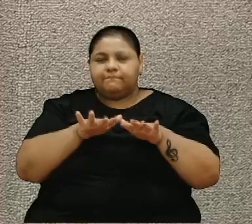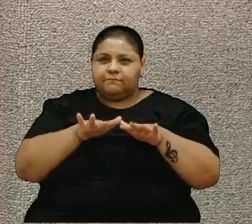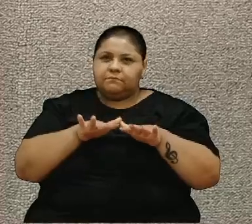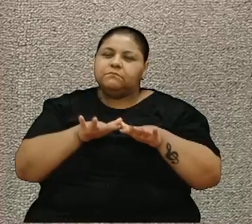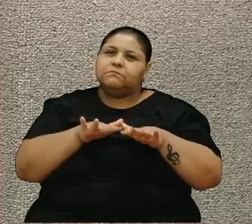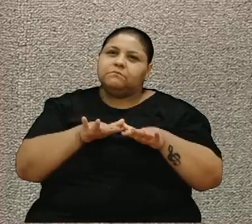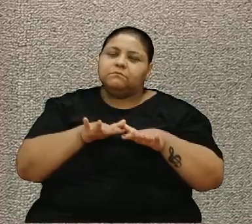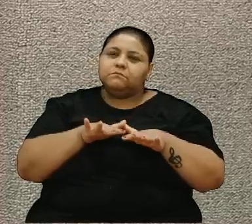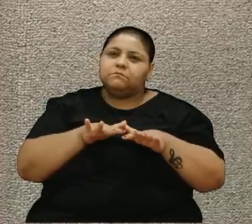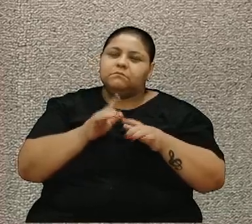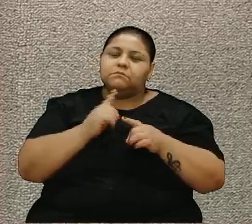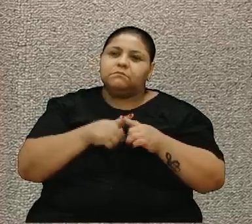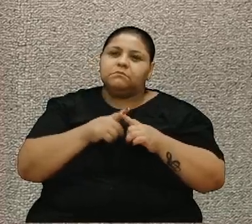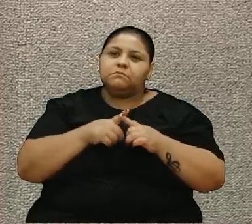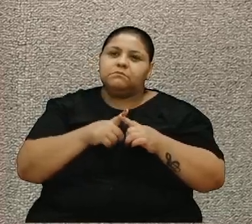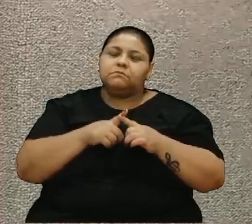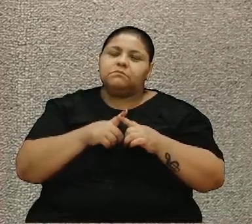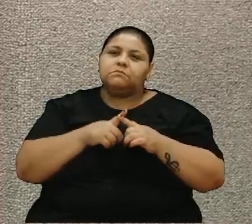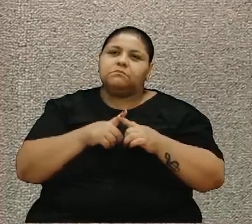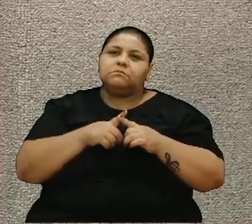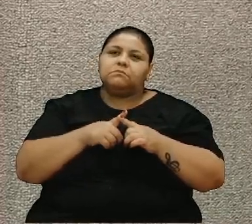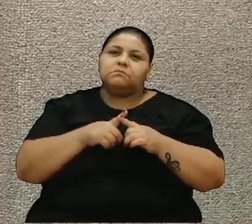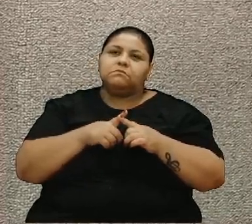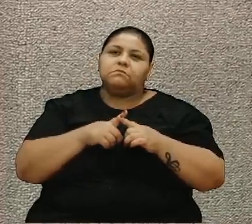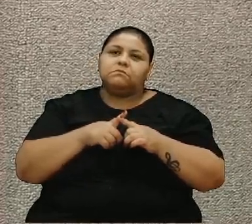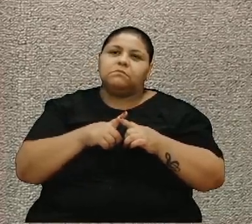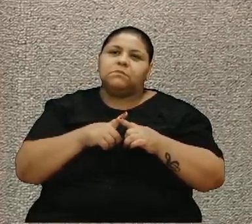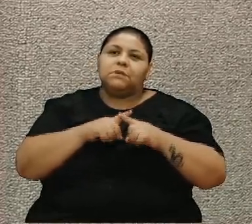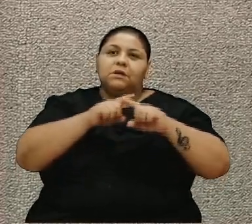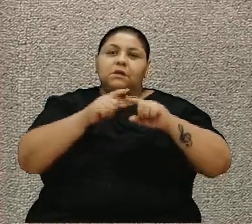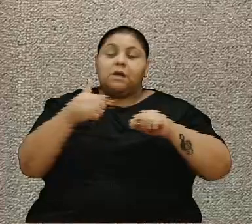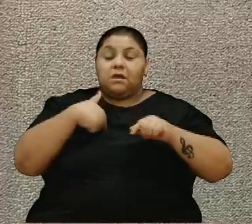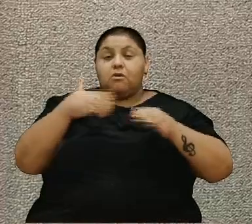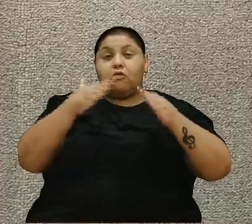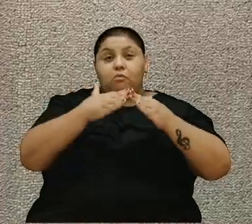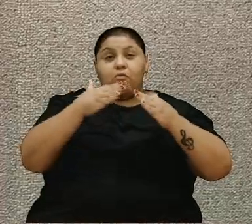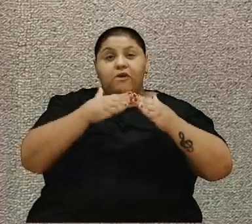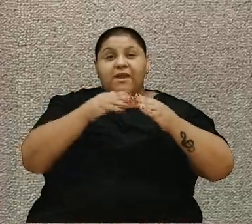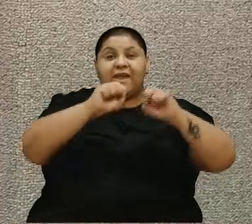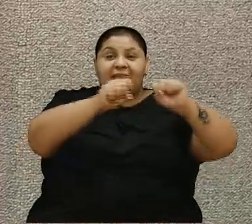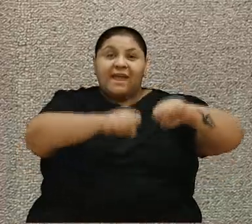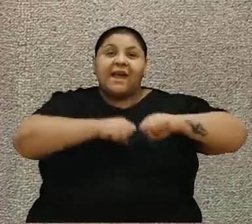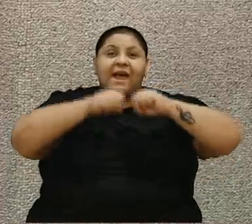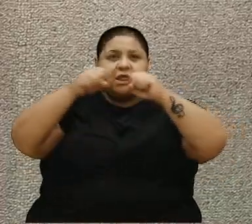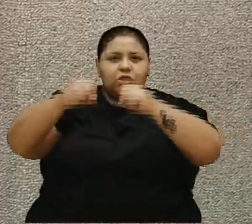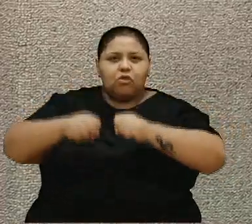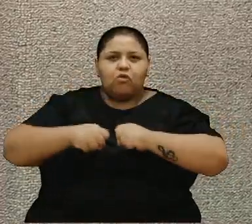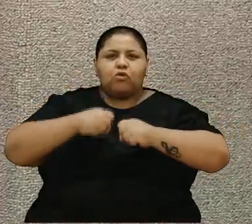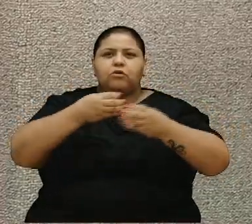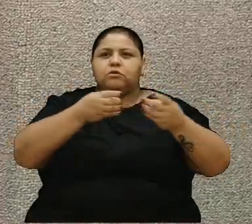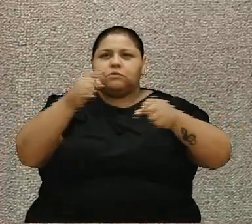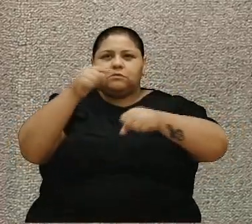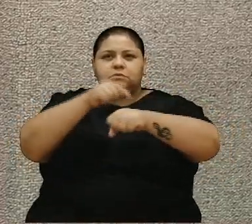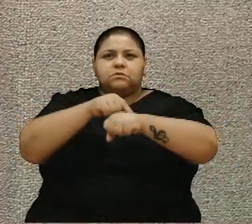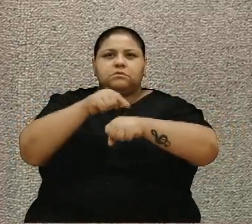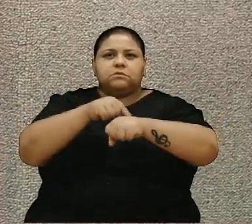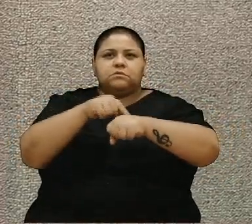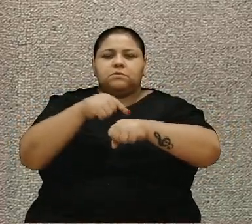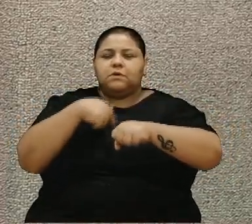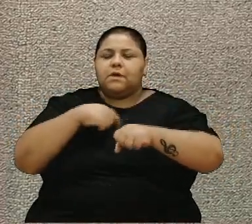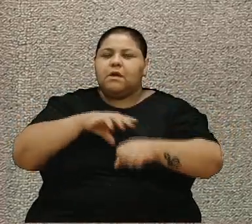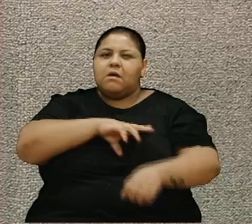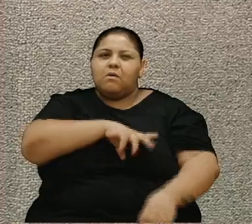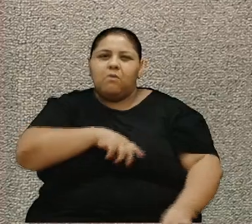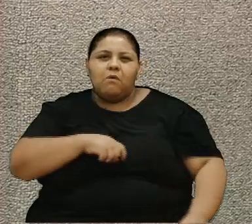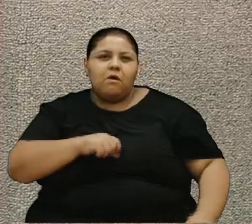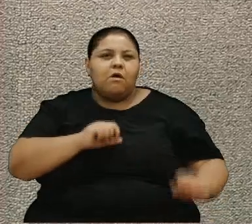residido, vereador Cristiano, em Canoas muito tempo, né, e ter um apreço muito grande pela Vila Matias Velho, né,